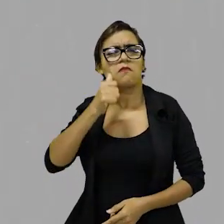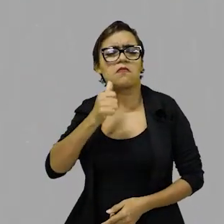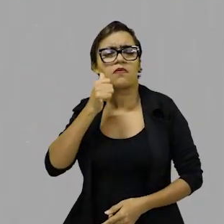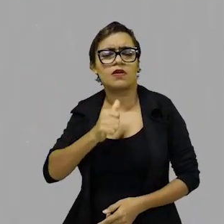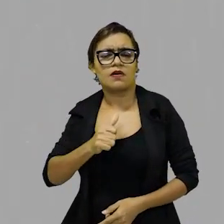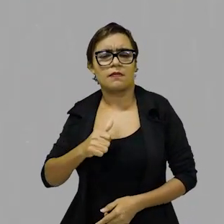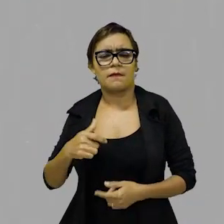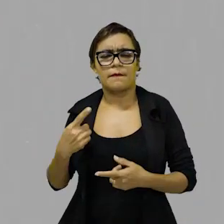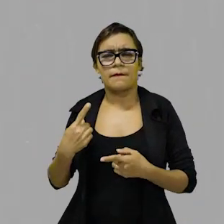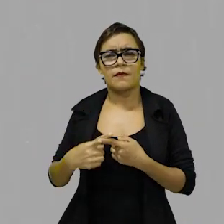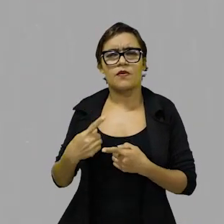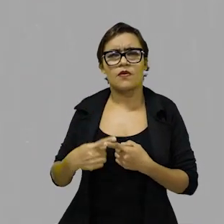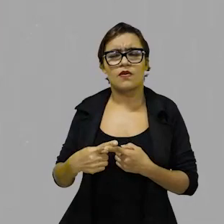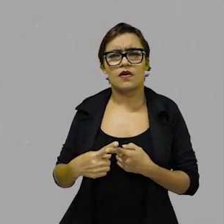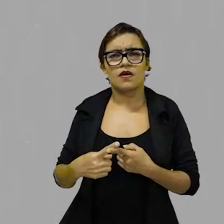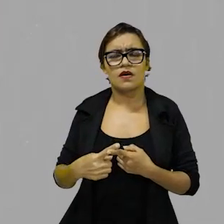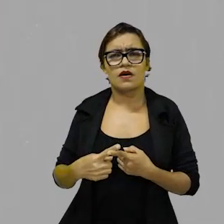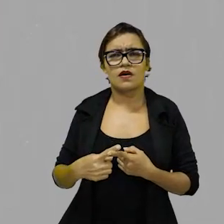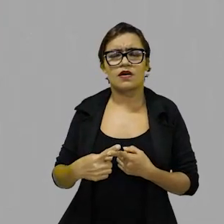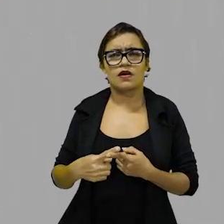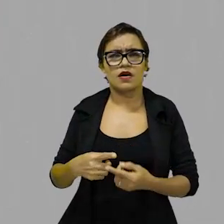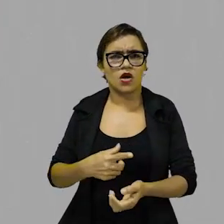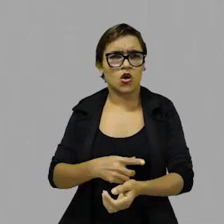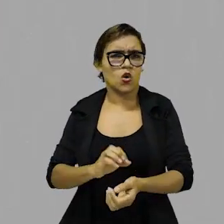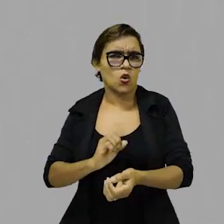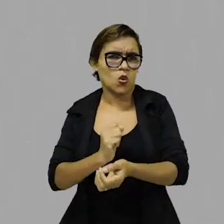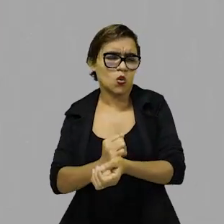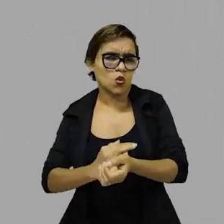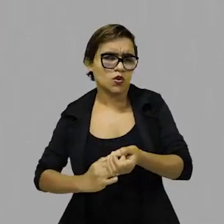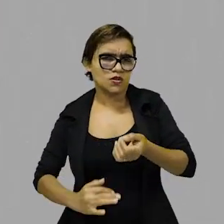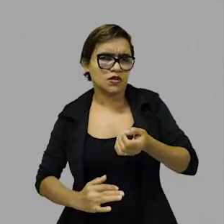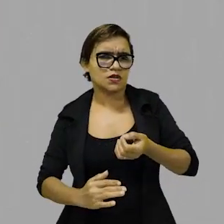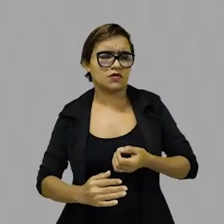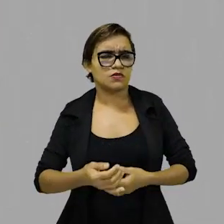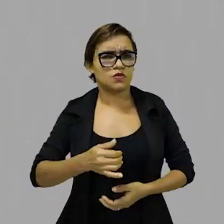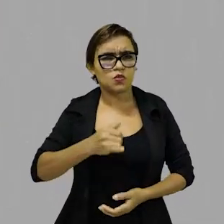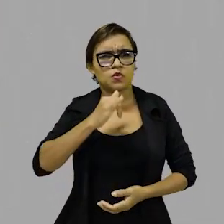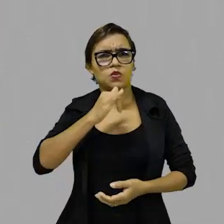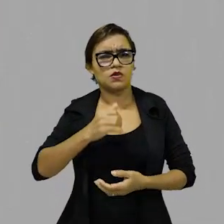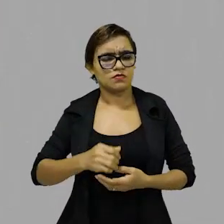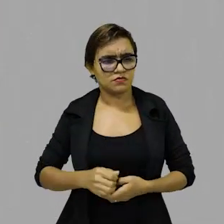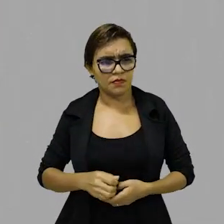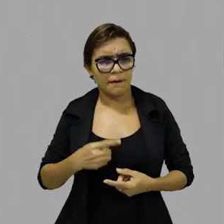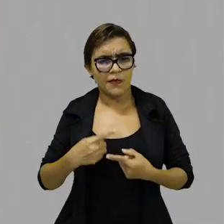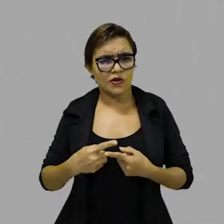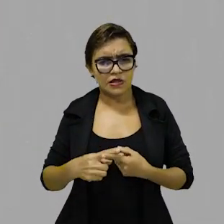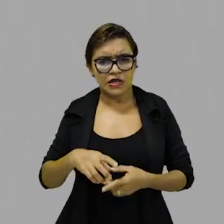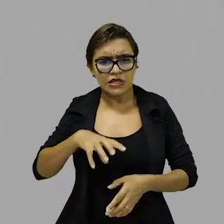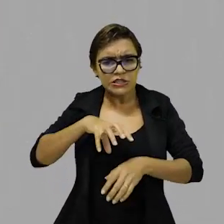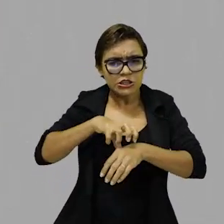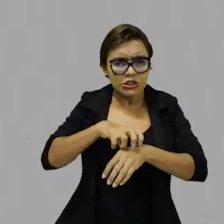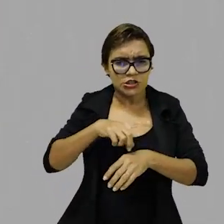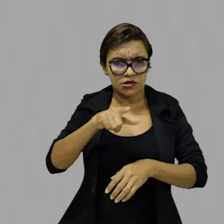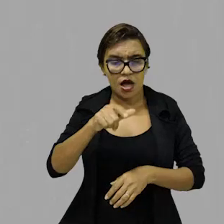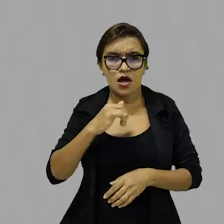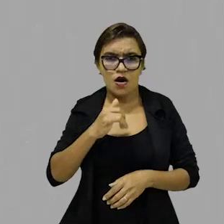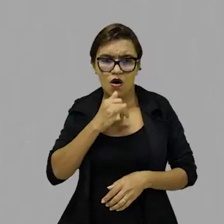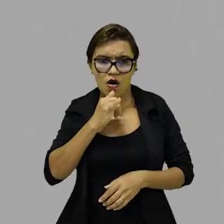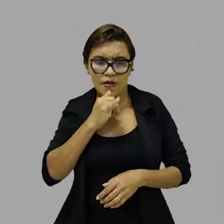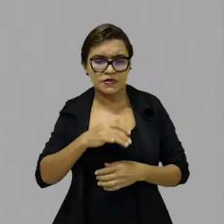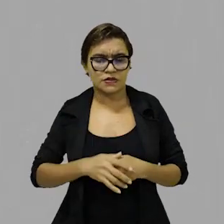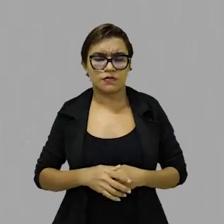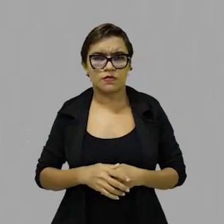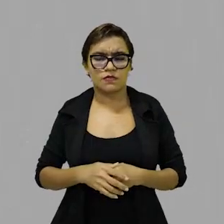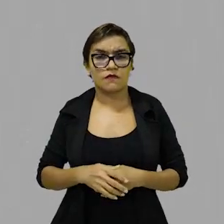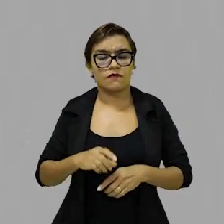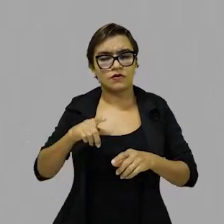que ela está bebendo o sangue desse homem? Metaforicamente falando, vamos ser sinceros, né? Tem algumas pessoas que quando você está perto delas, elas